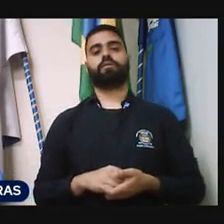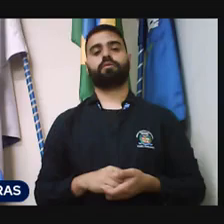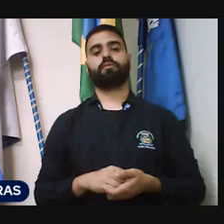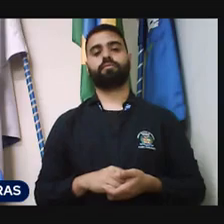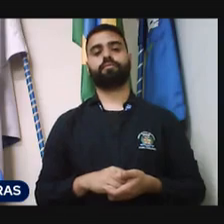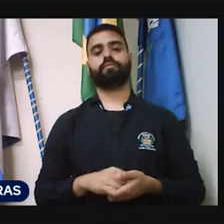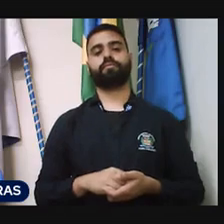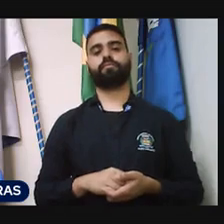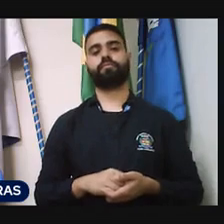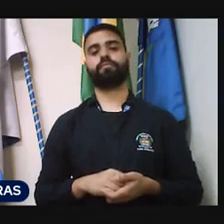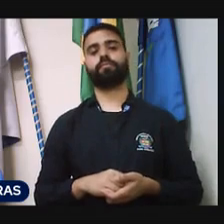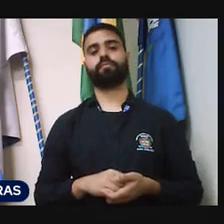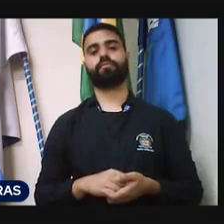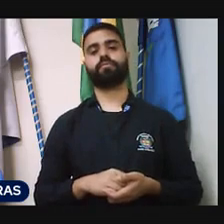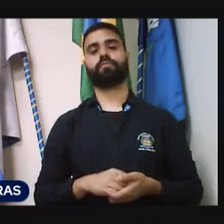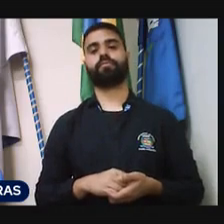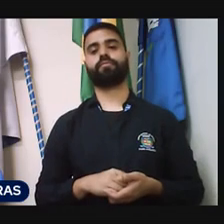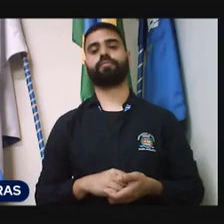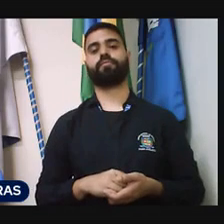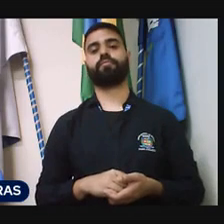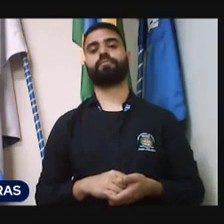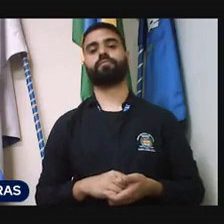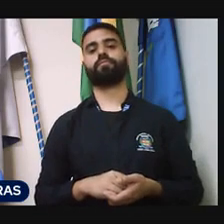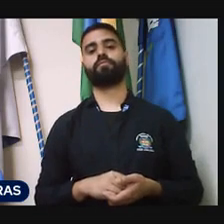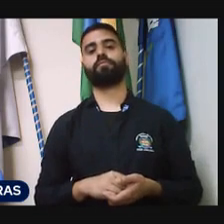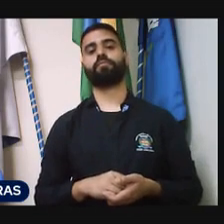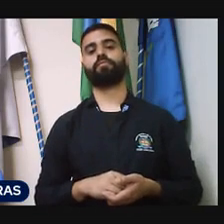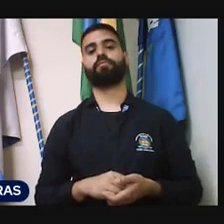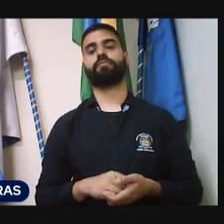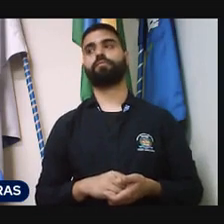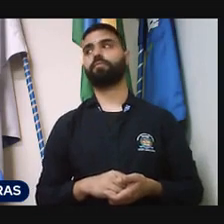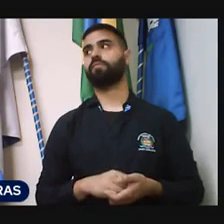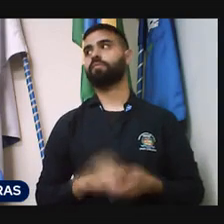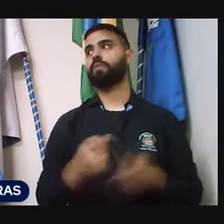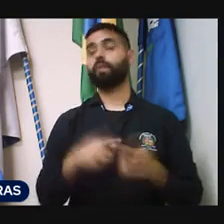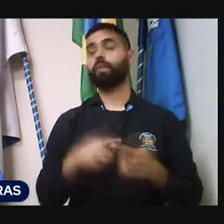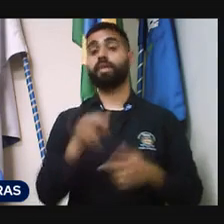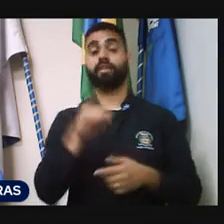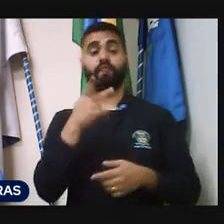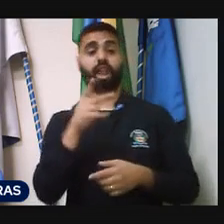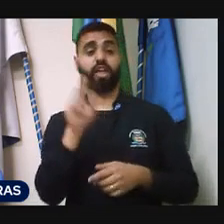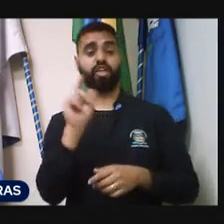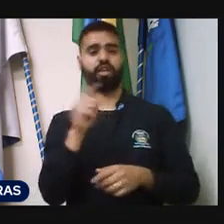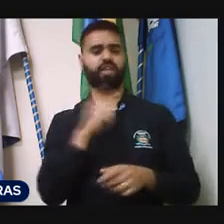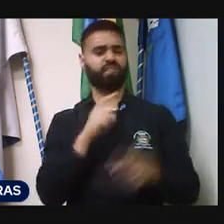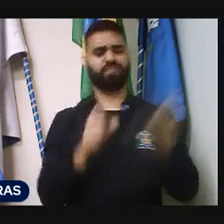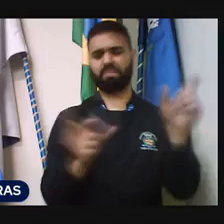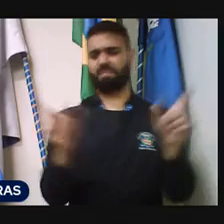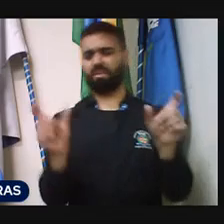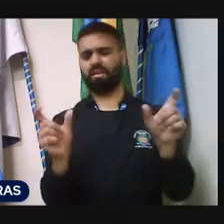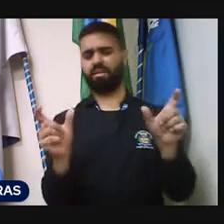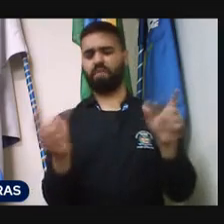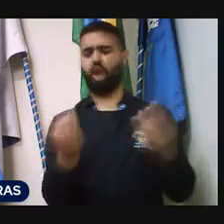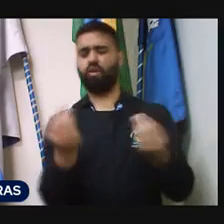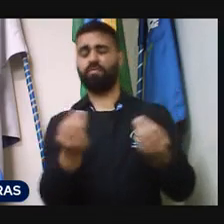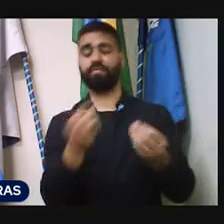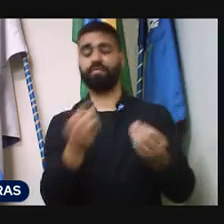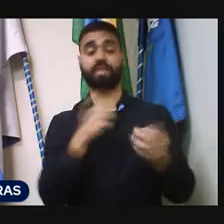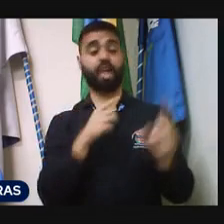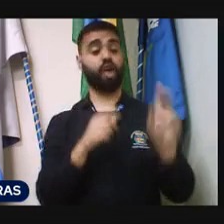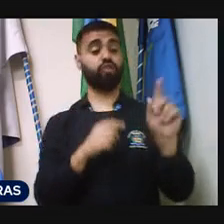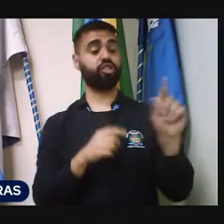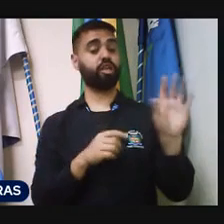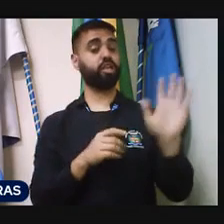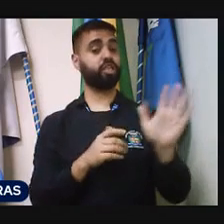se fala em verba existe a verba EA verbo Como assim Vereador existe a